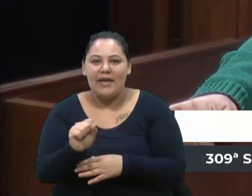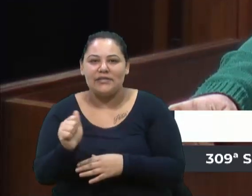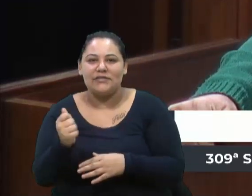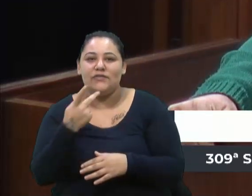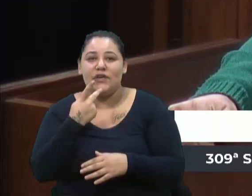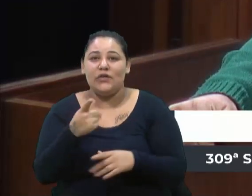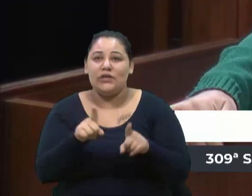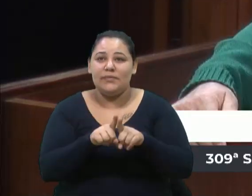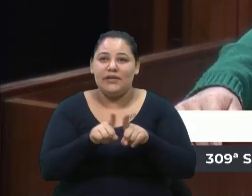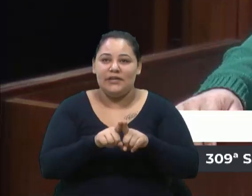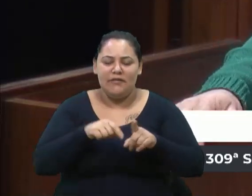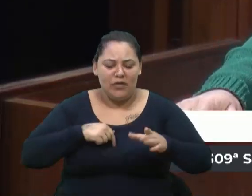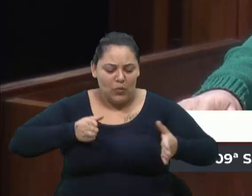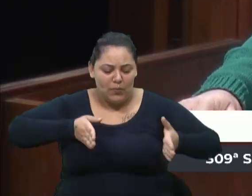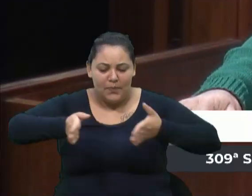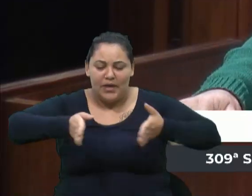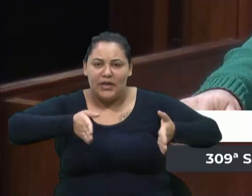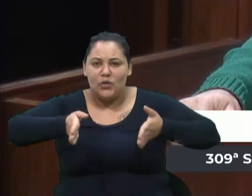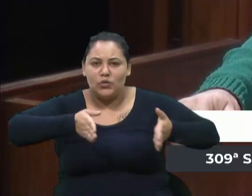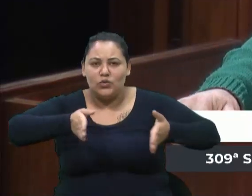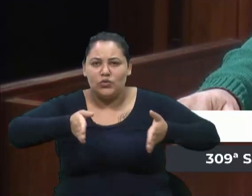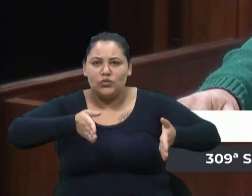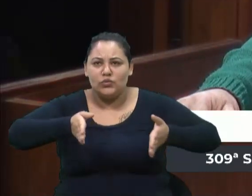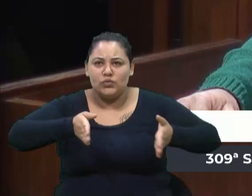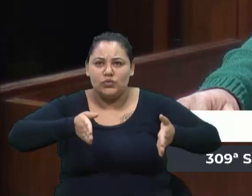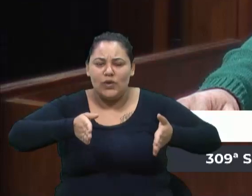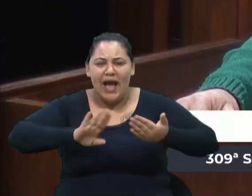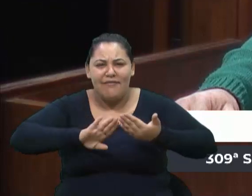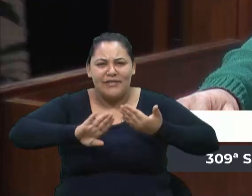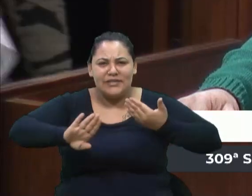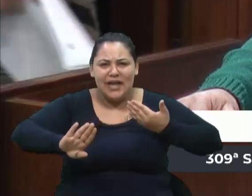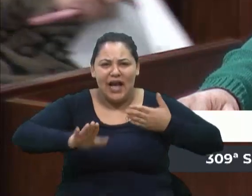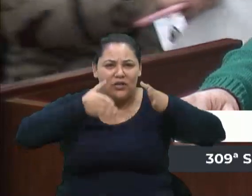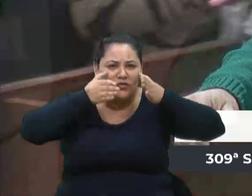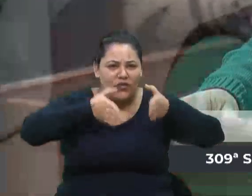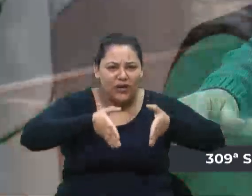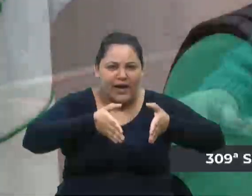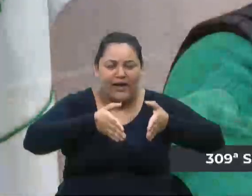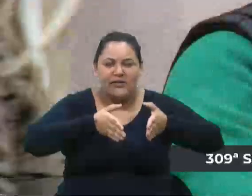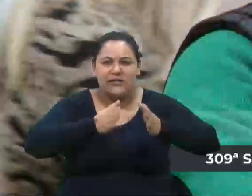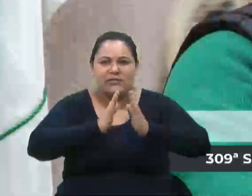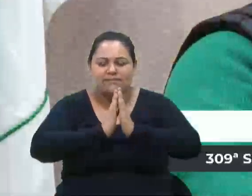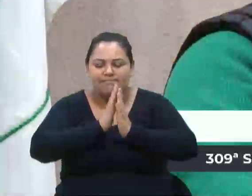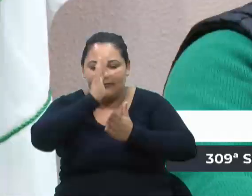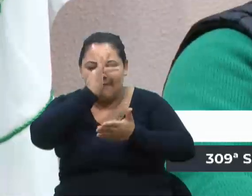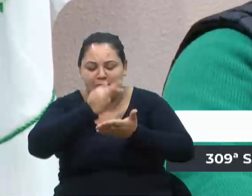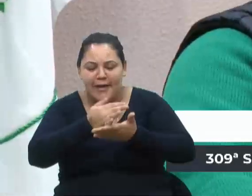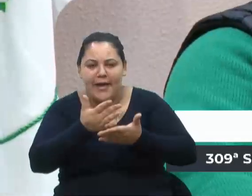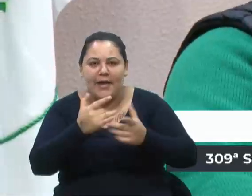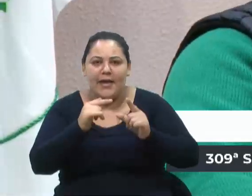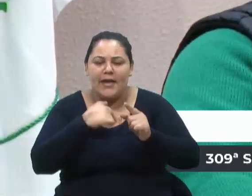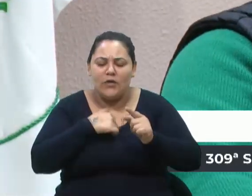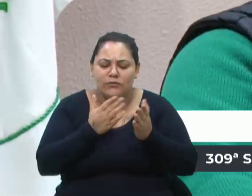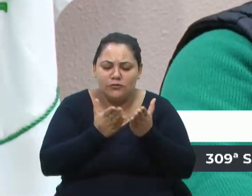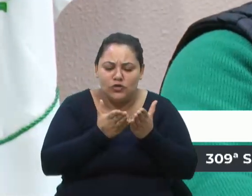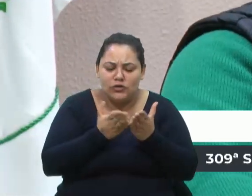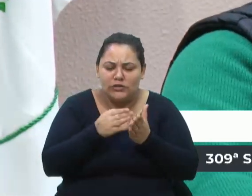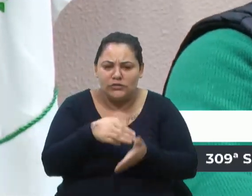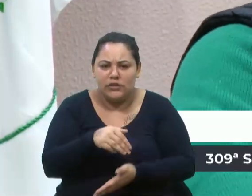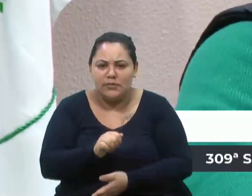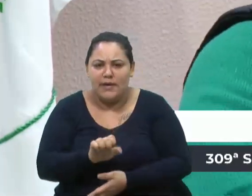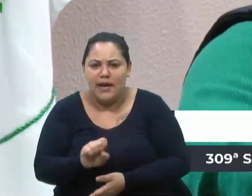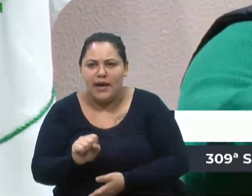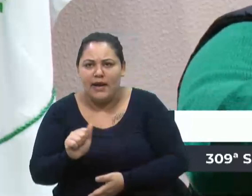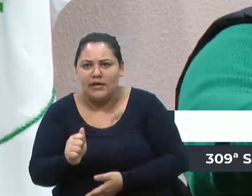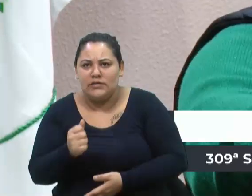sabático vamos se dizer assim porque eu tava estudando sobre a situação da maesa porque eu agora que nem o nosso colega vereadora